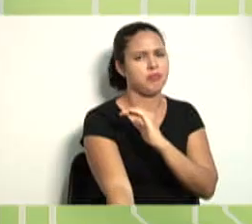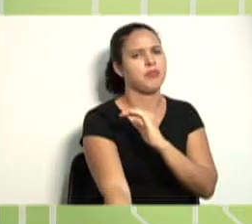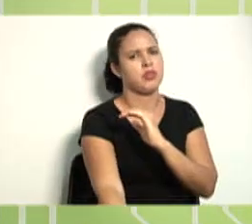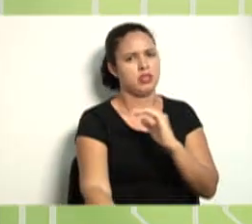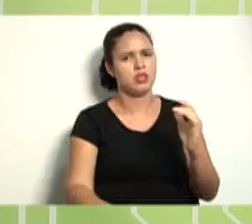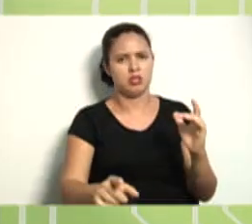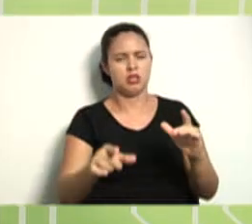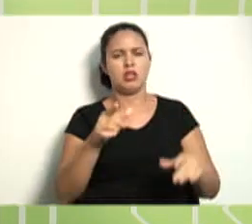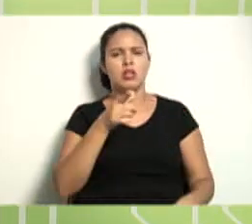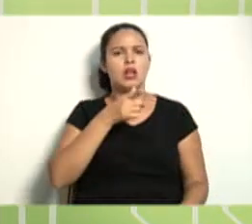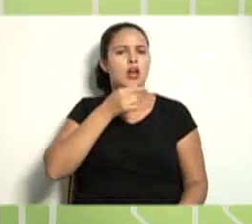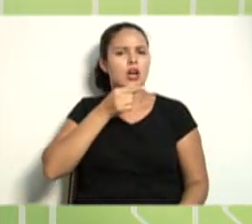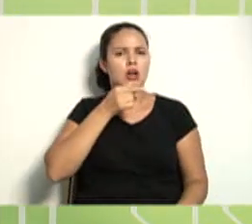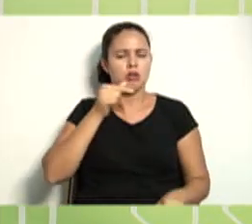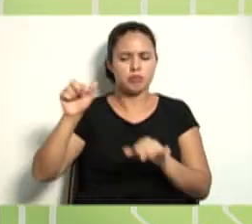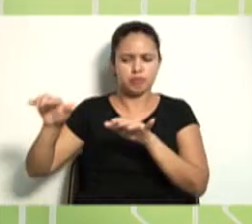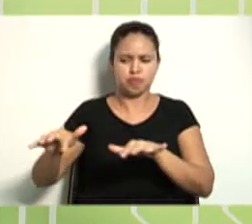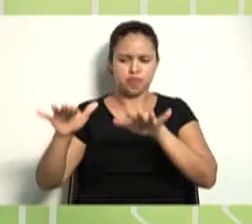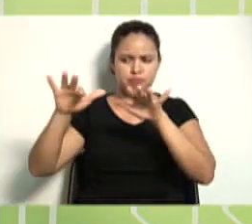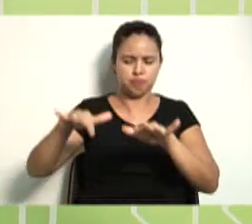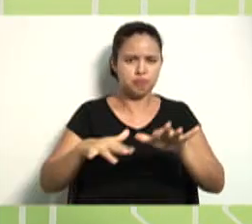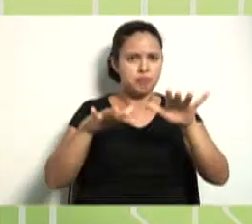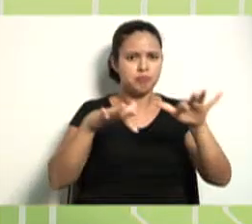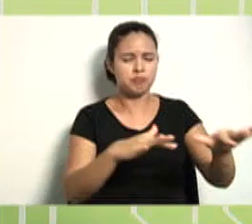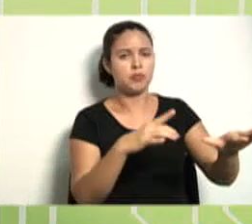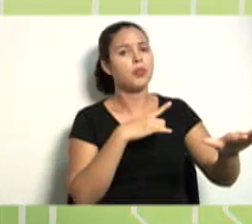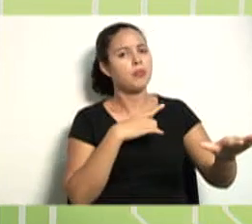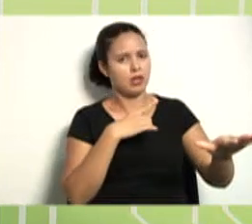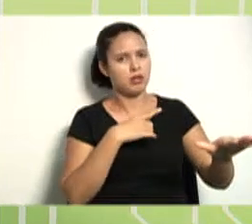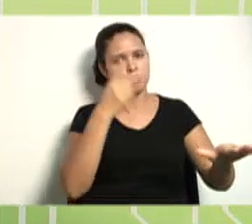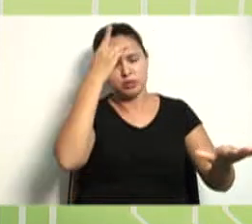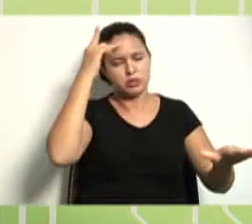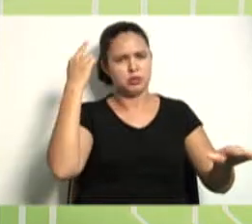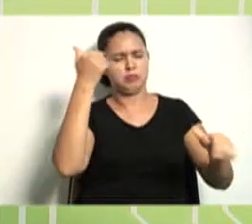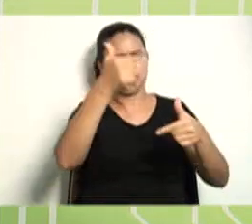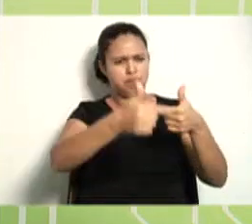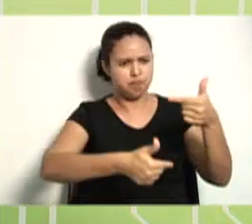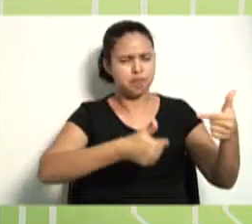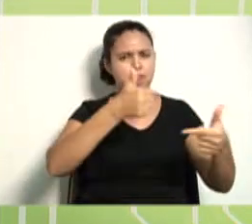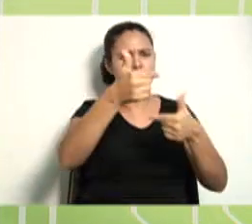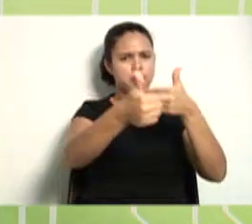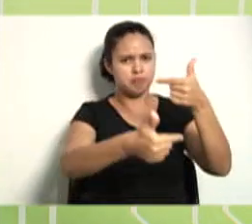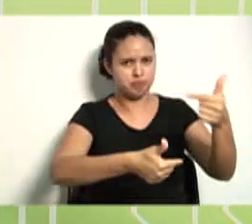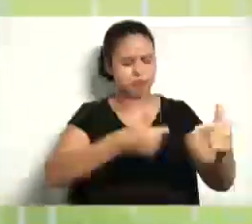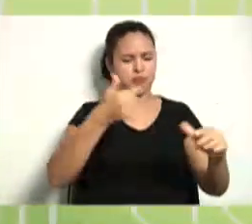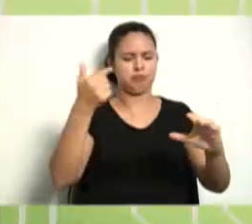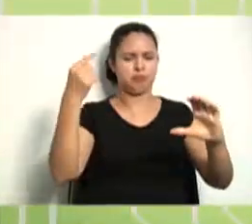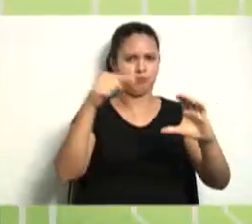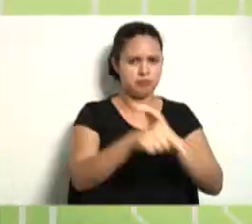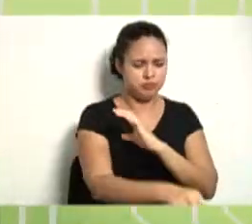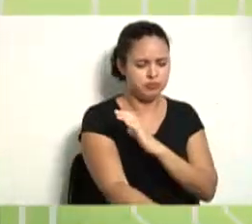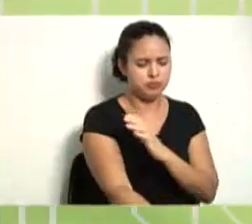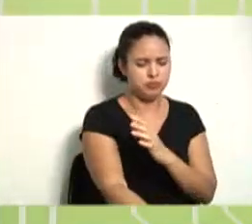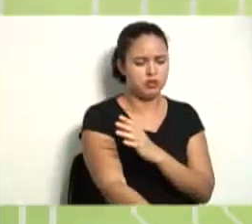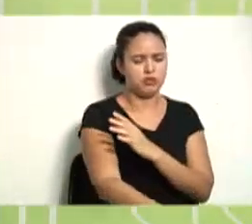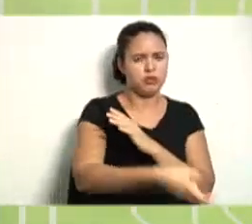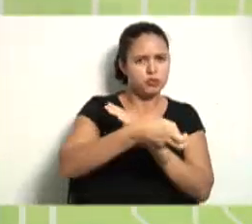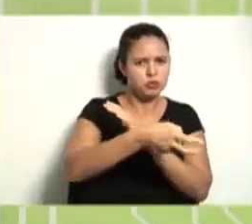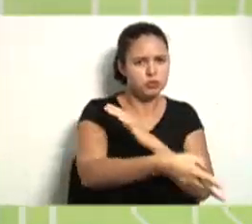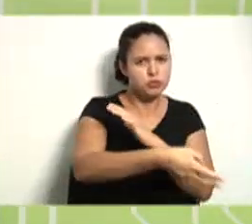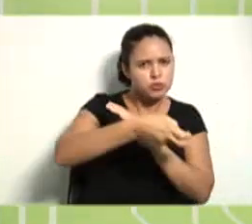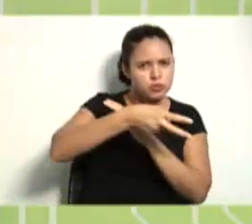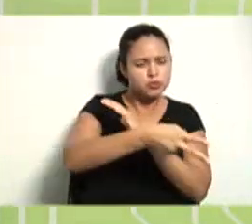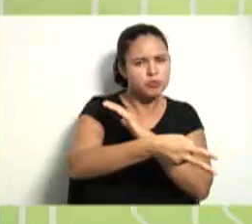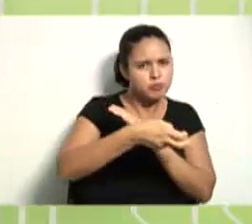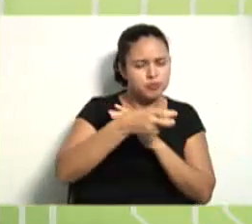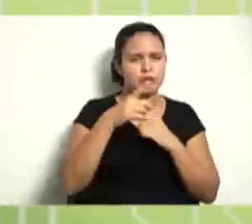do mar, existe toda uma equipe aqui que está trabalhando aí atrás das câmeras, existem